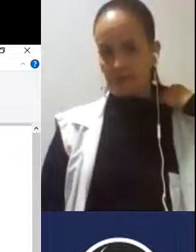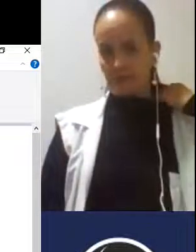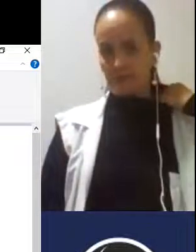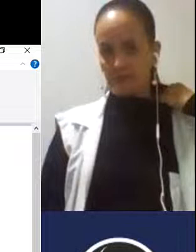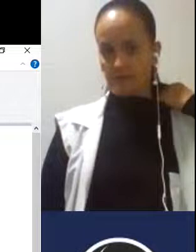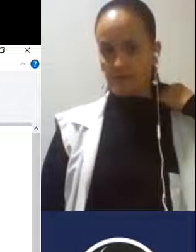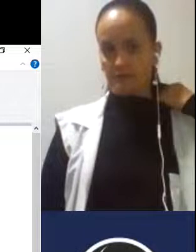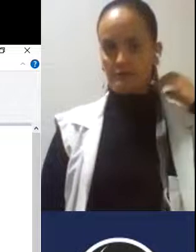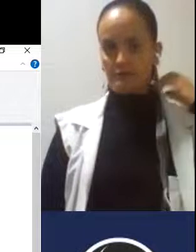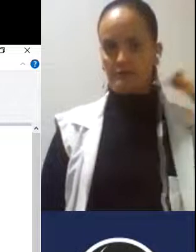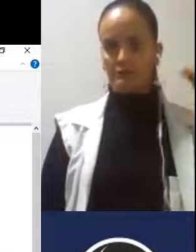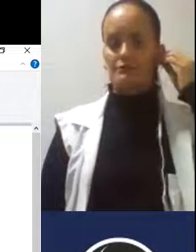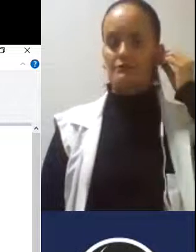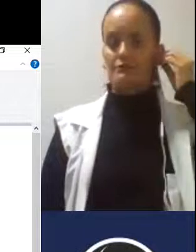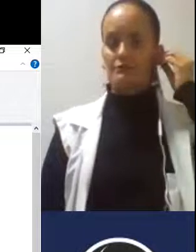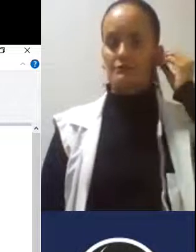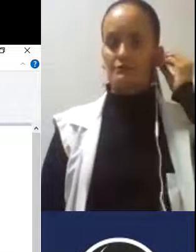condutor.